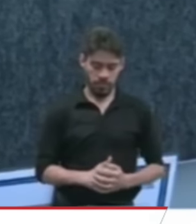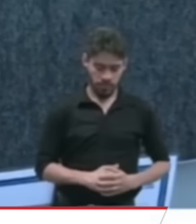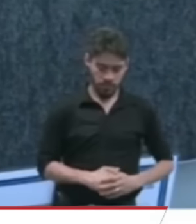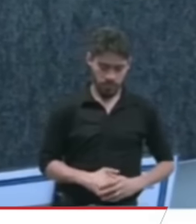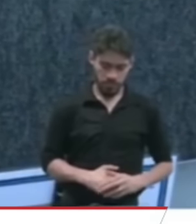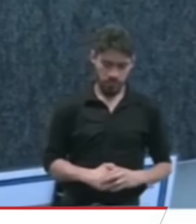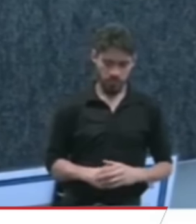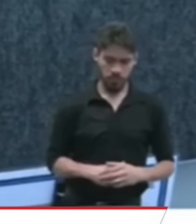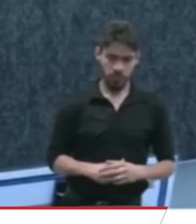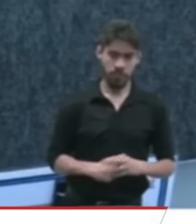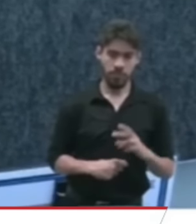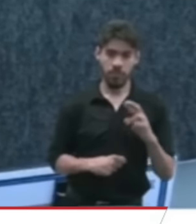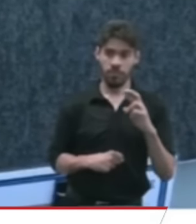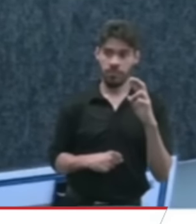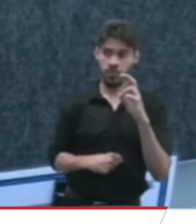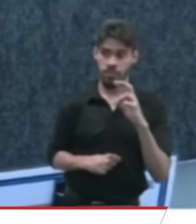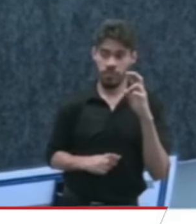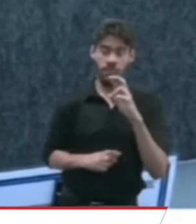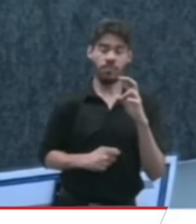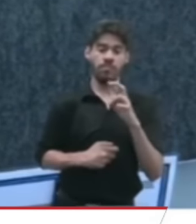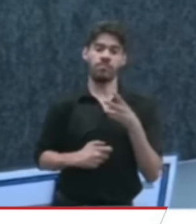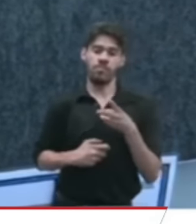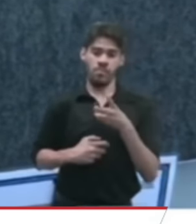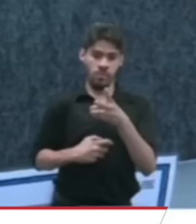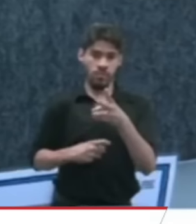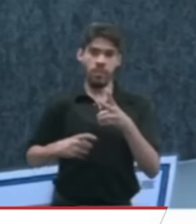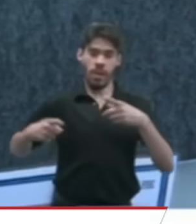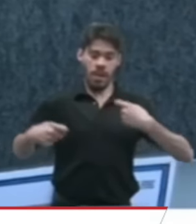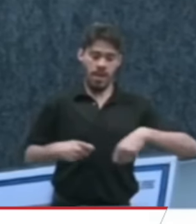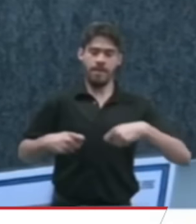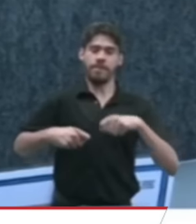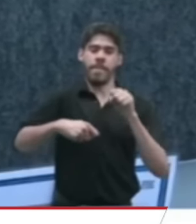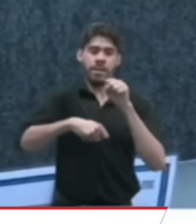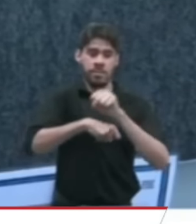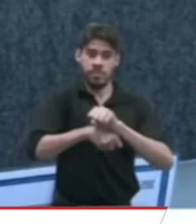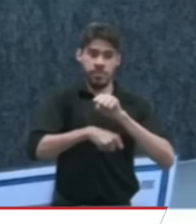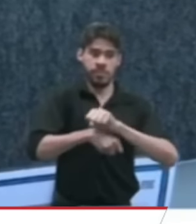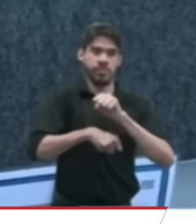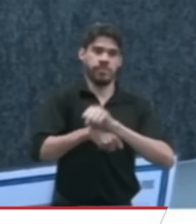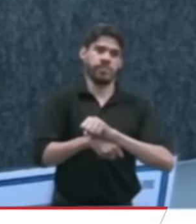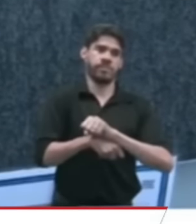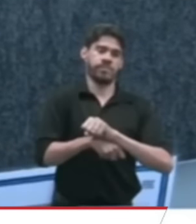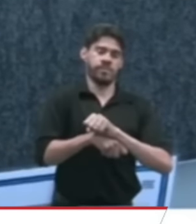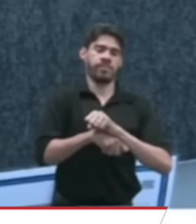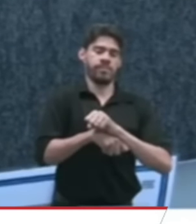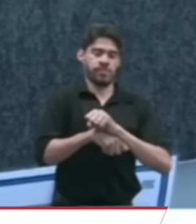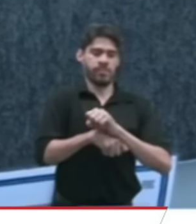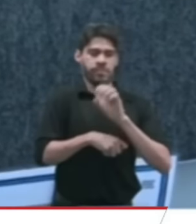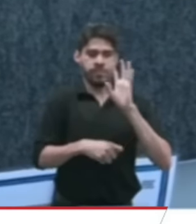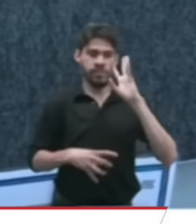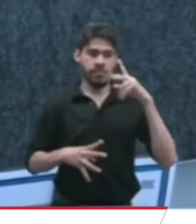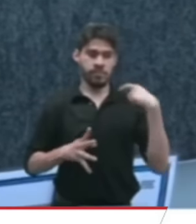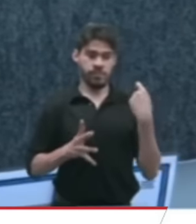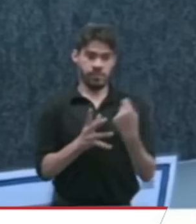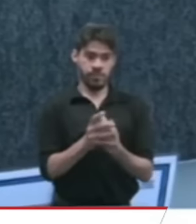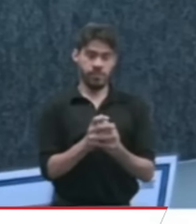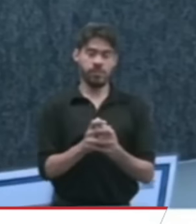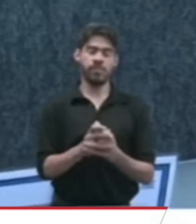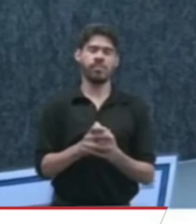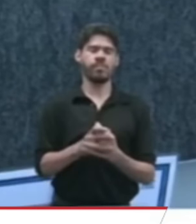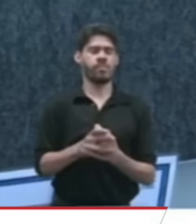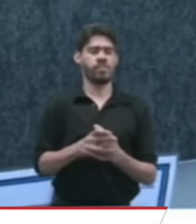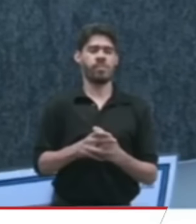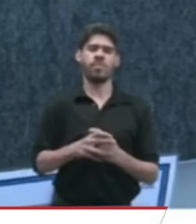investigações ainda estão em curso e é preciso aguardar a sua evolução mas tudo